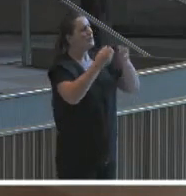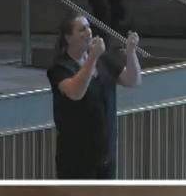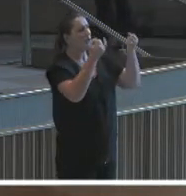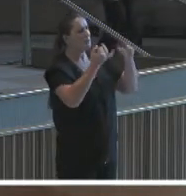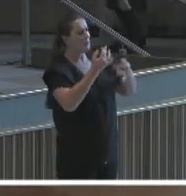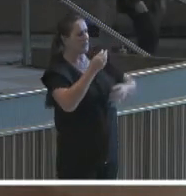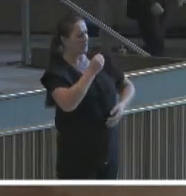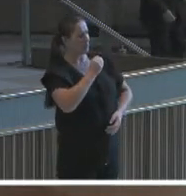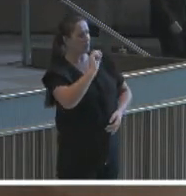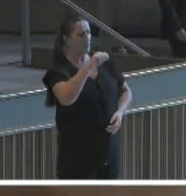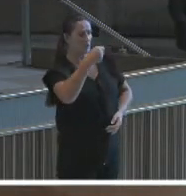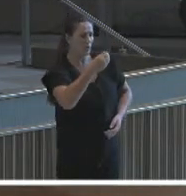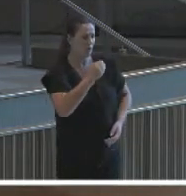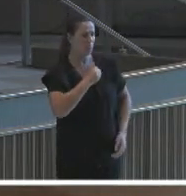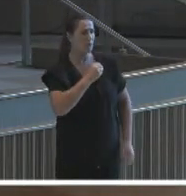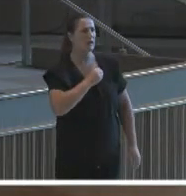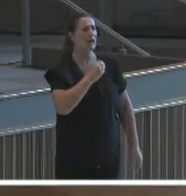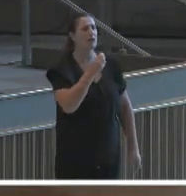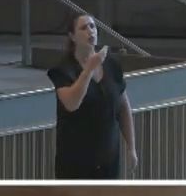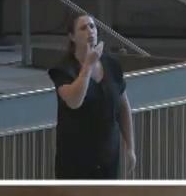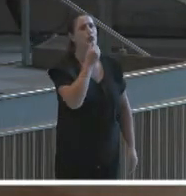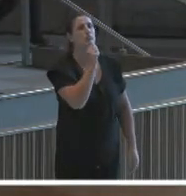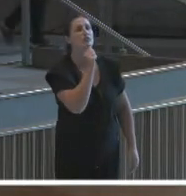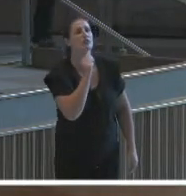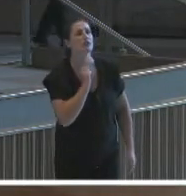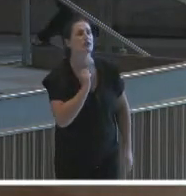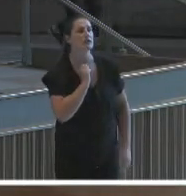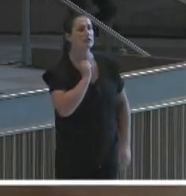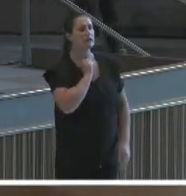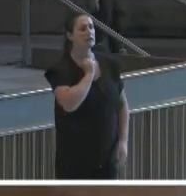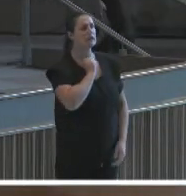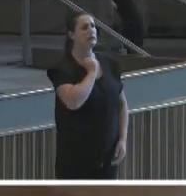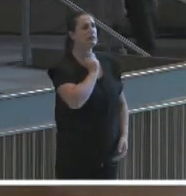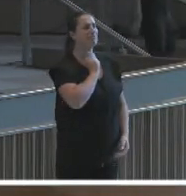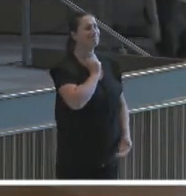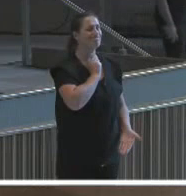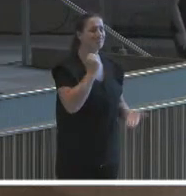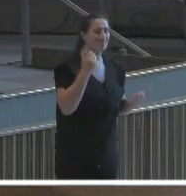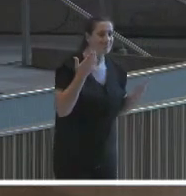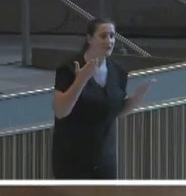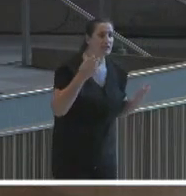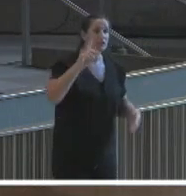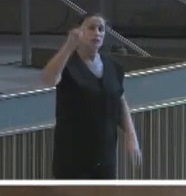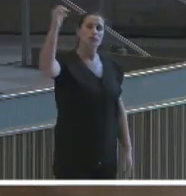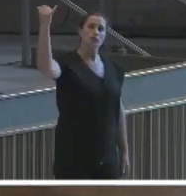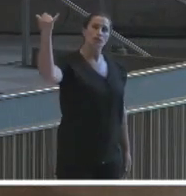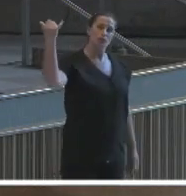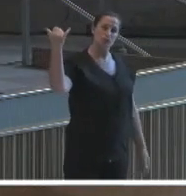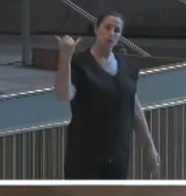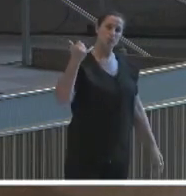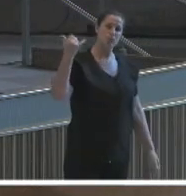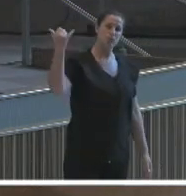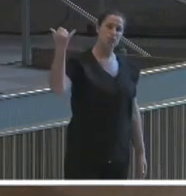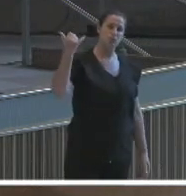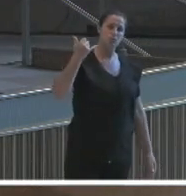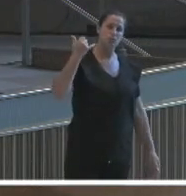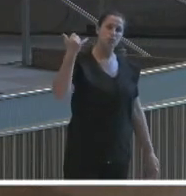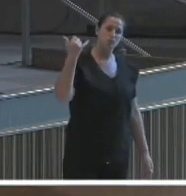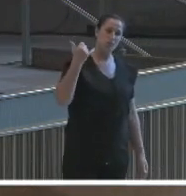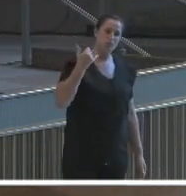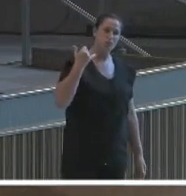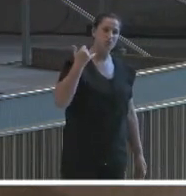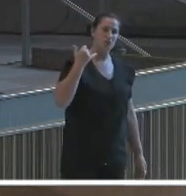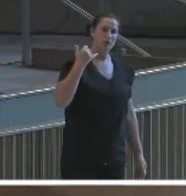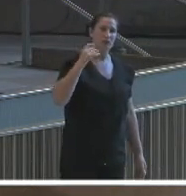Acã? E aí uma série de coisas foram surgindo ao longo da semana que me deram a entender